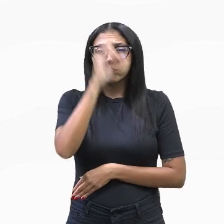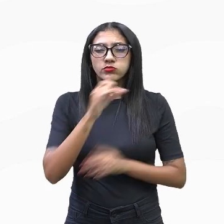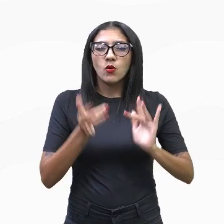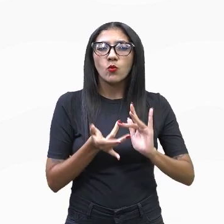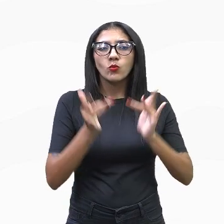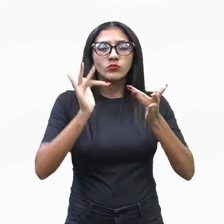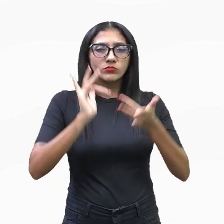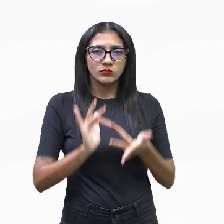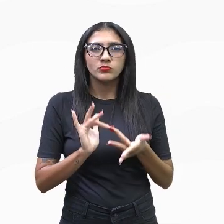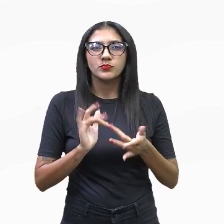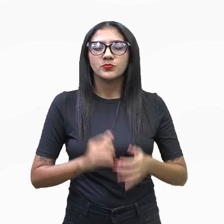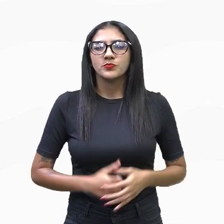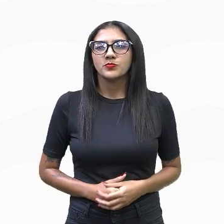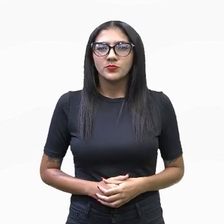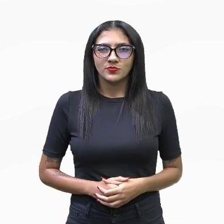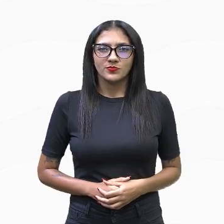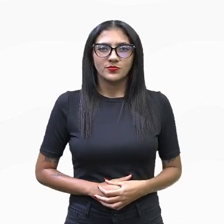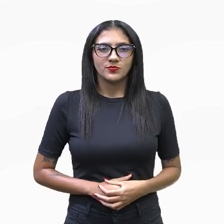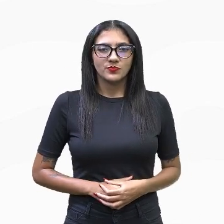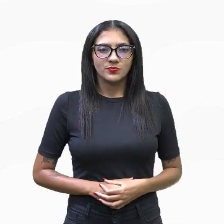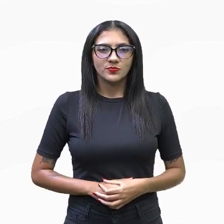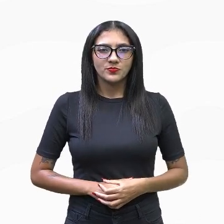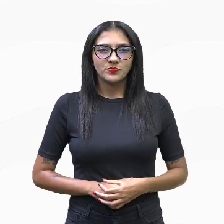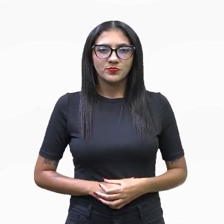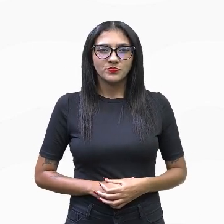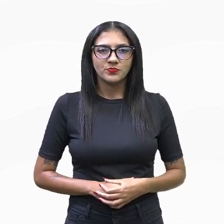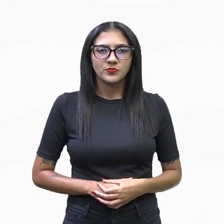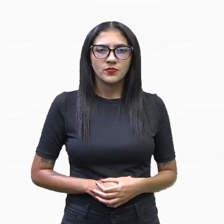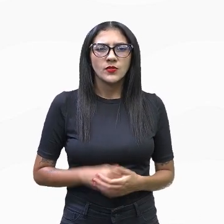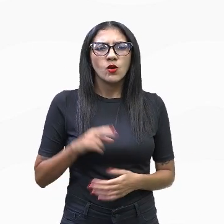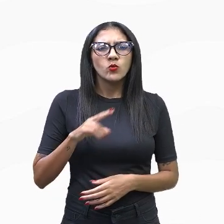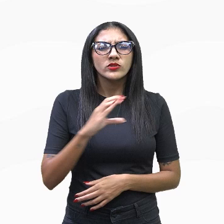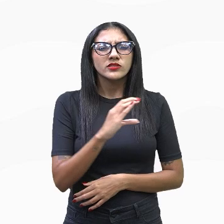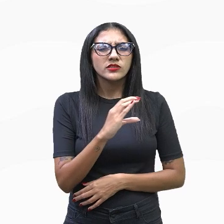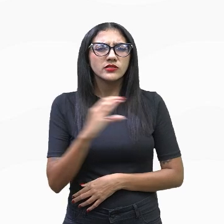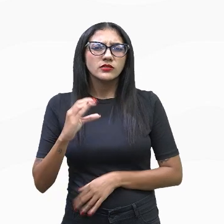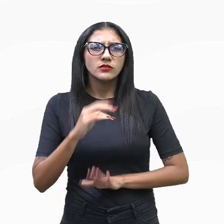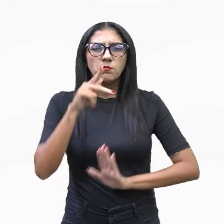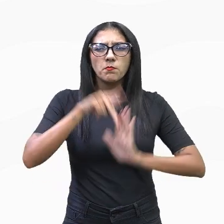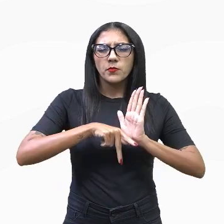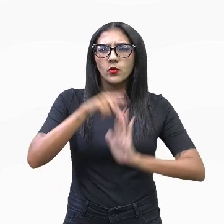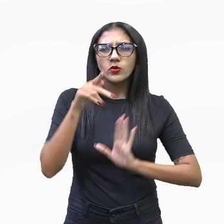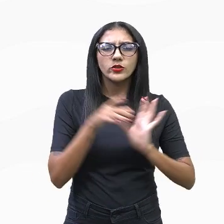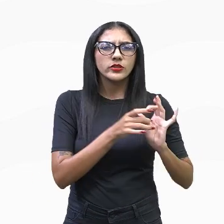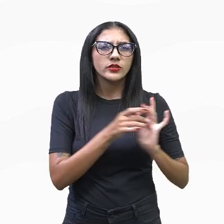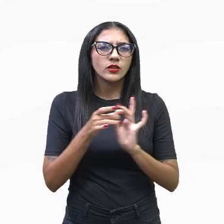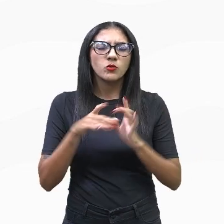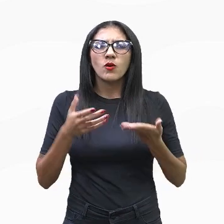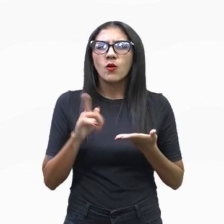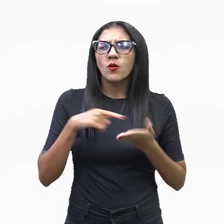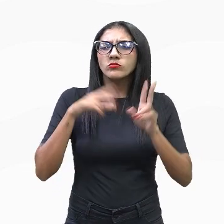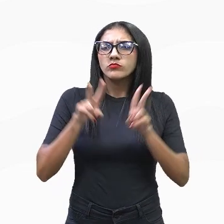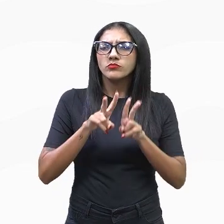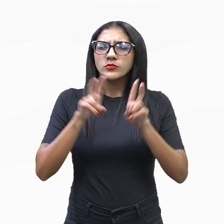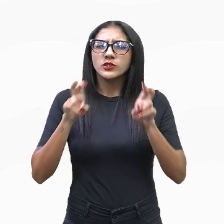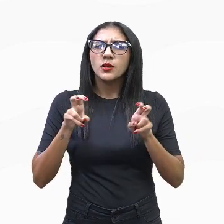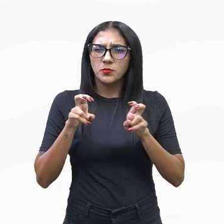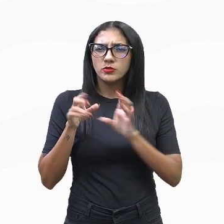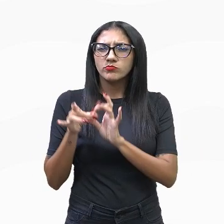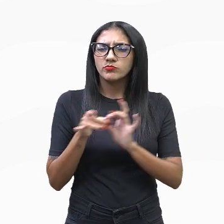e significativos. O CC Projetos Integradores. Qual o tema integrador, professor?